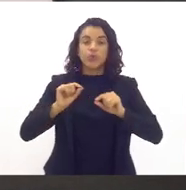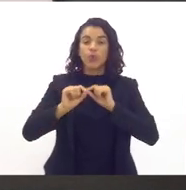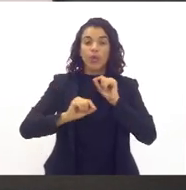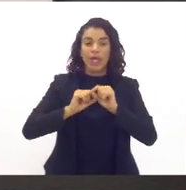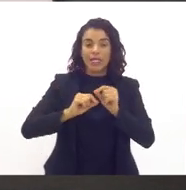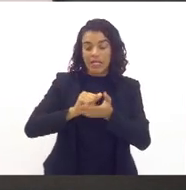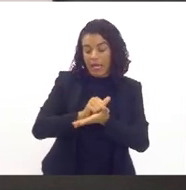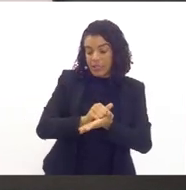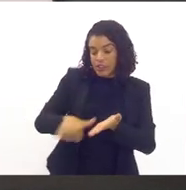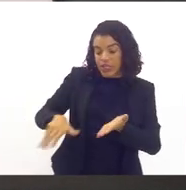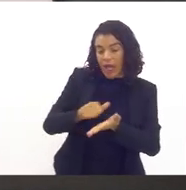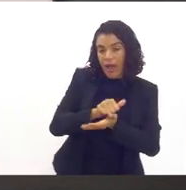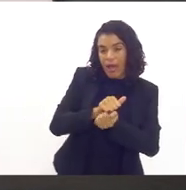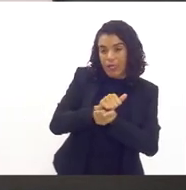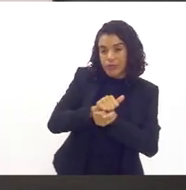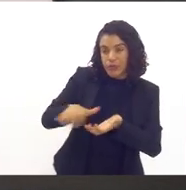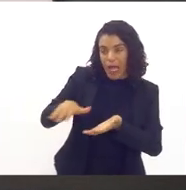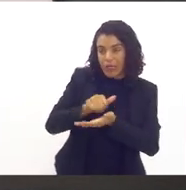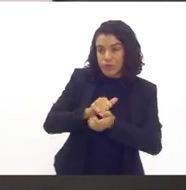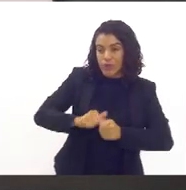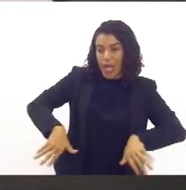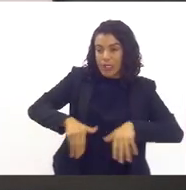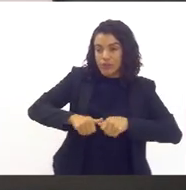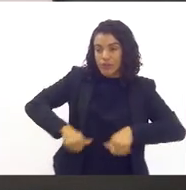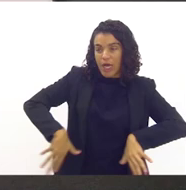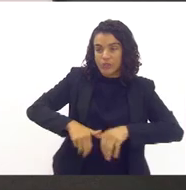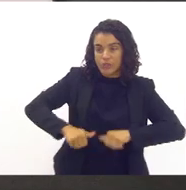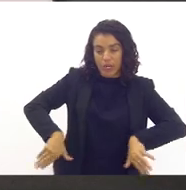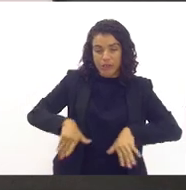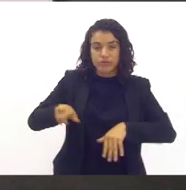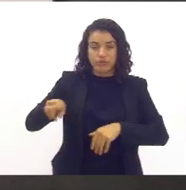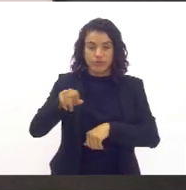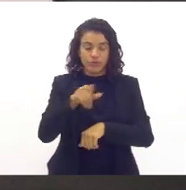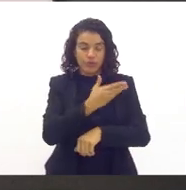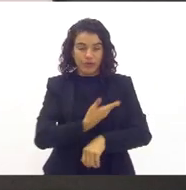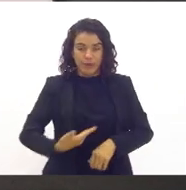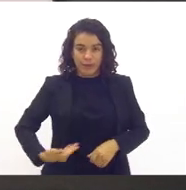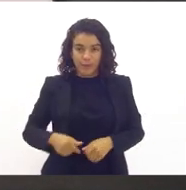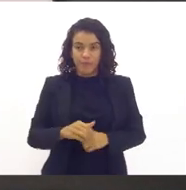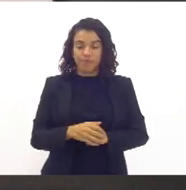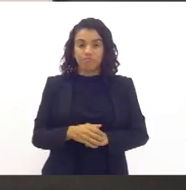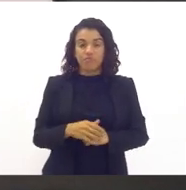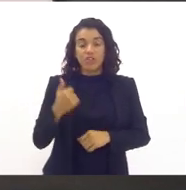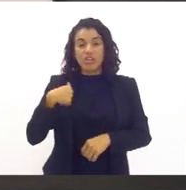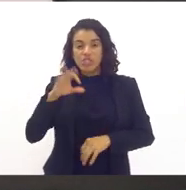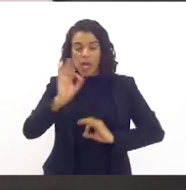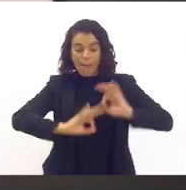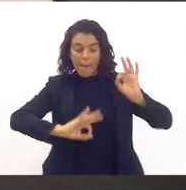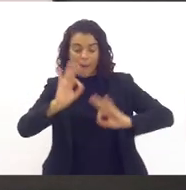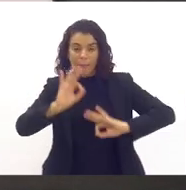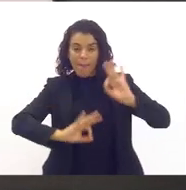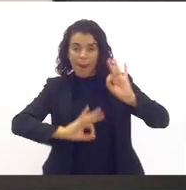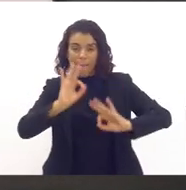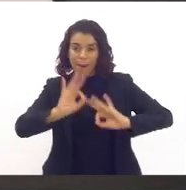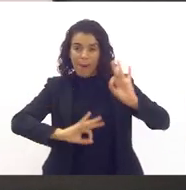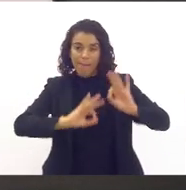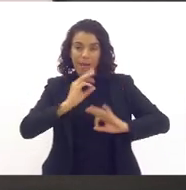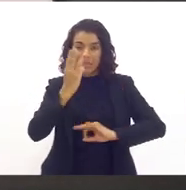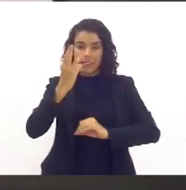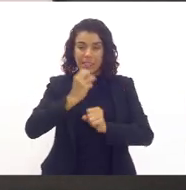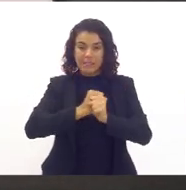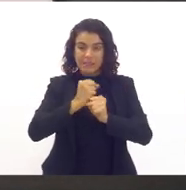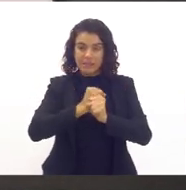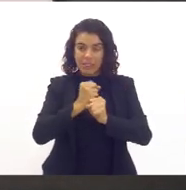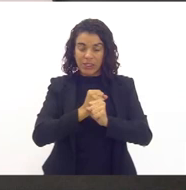governo, que já na Lei de Diretrizes Orçamentária estipulou para o próximo triênio um déficit da ordem